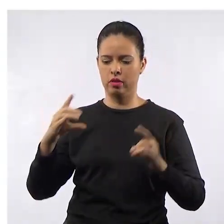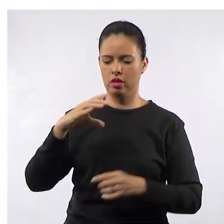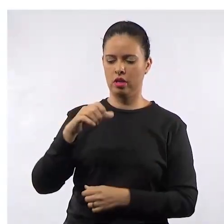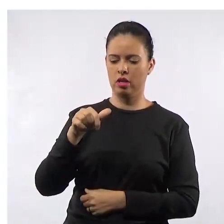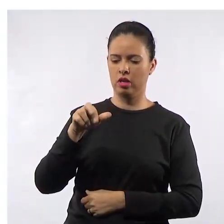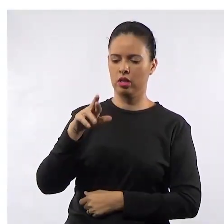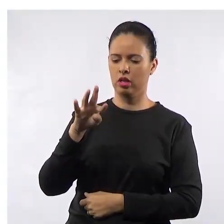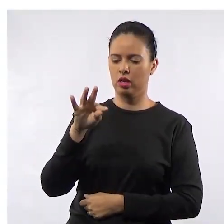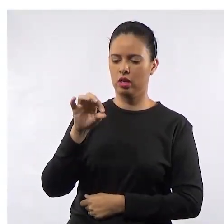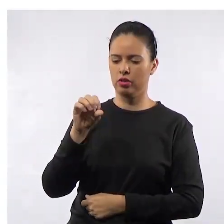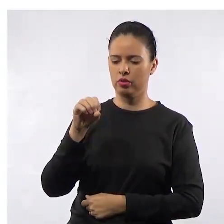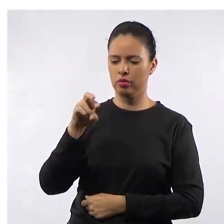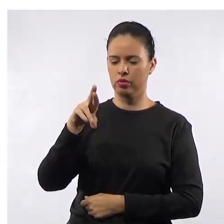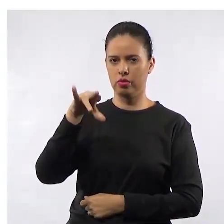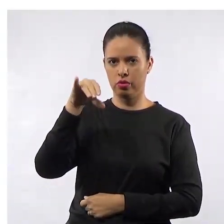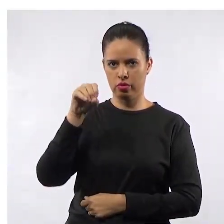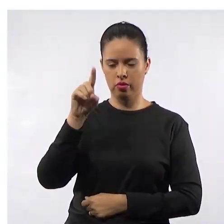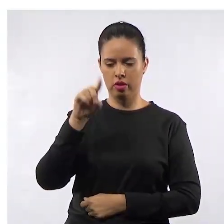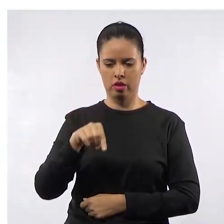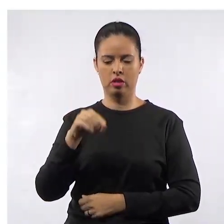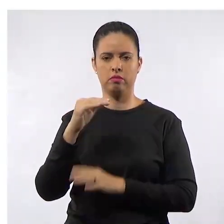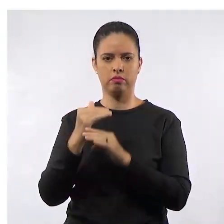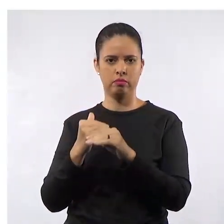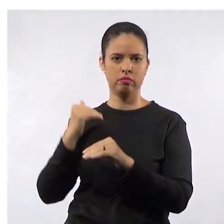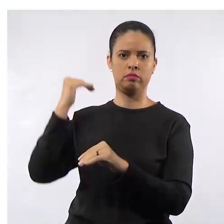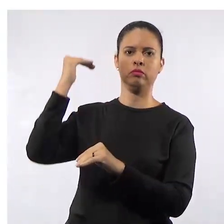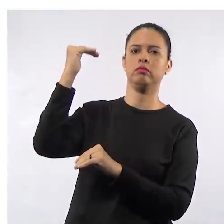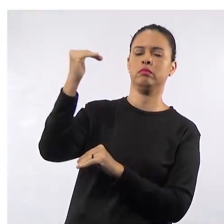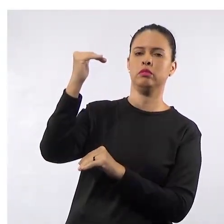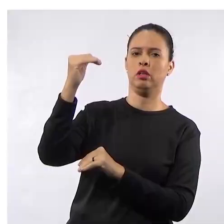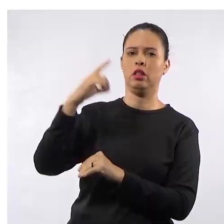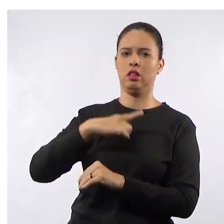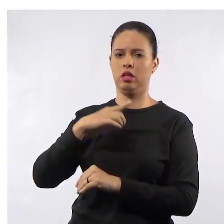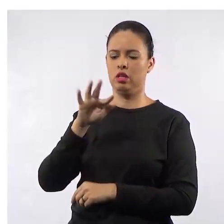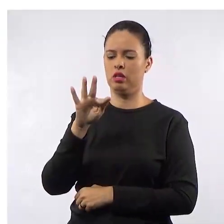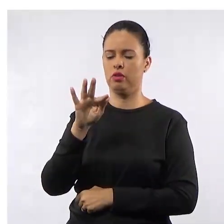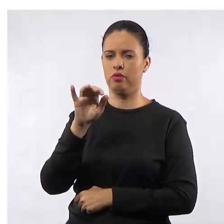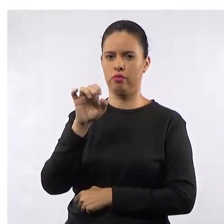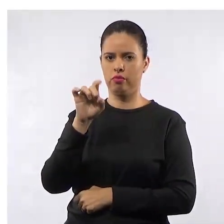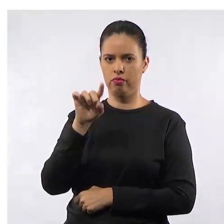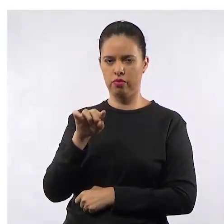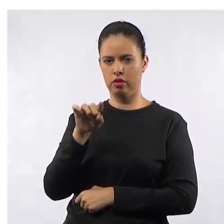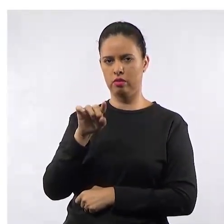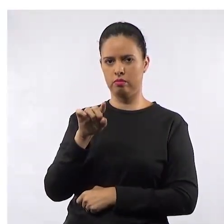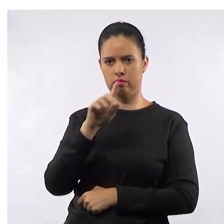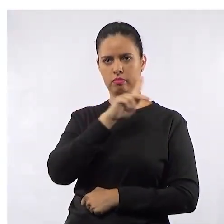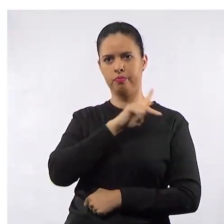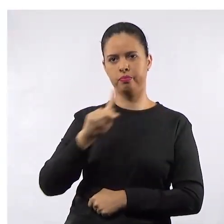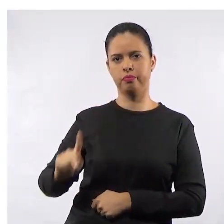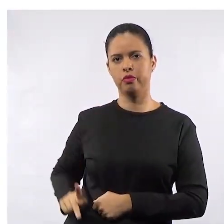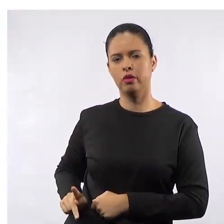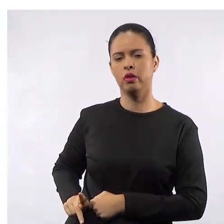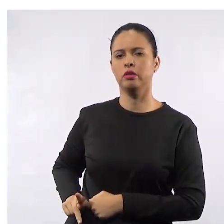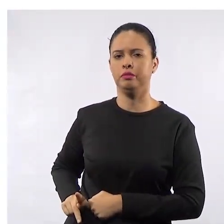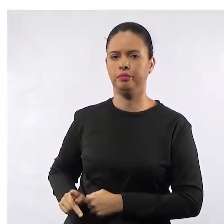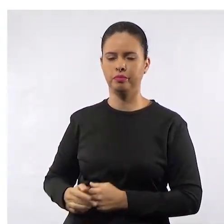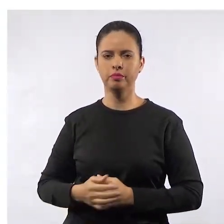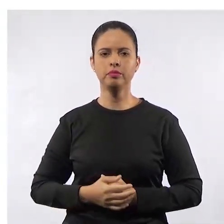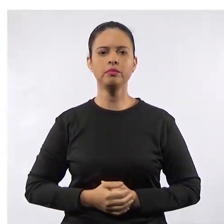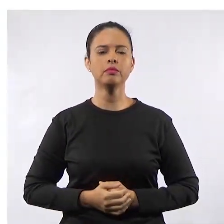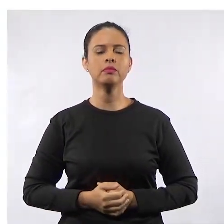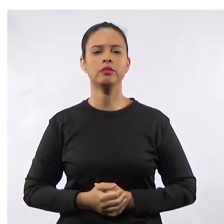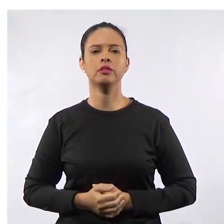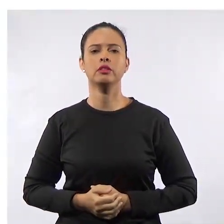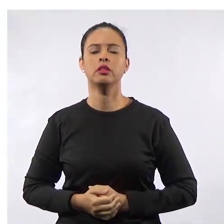que o cartório ele é o tabelião é uma autoridade extrajudicial que tem fé pública né ou pode ser também via judicial